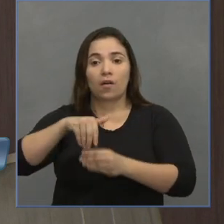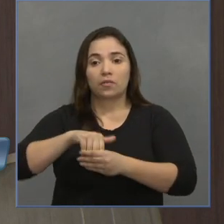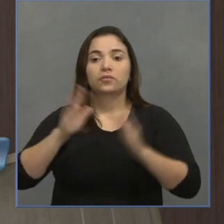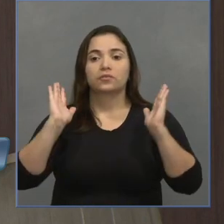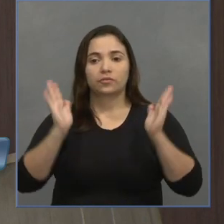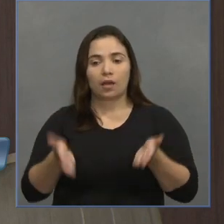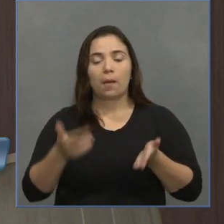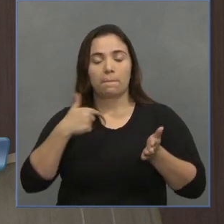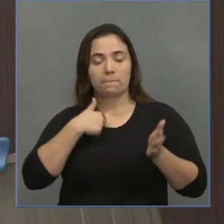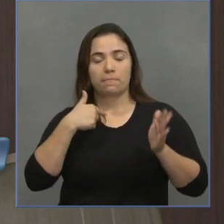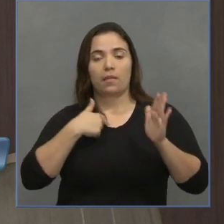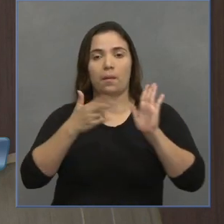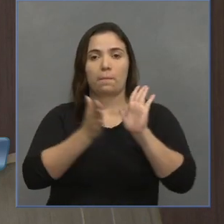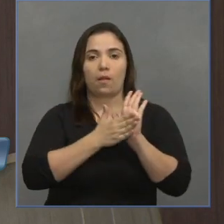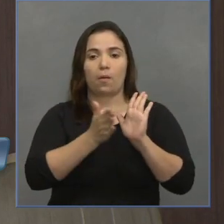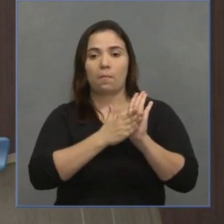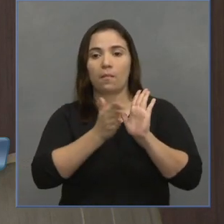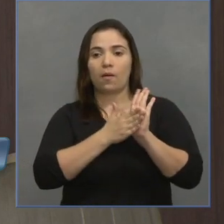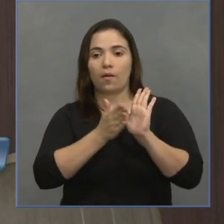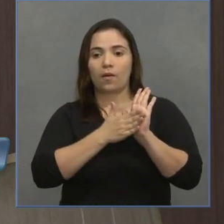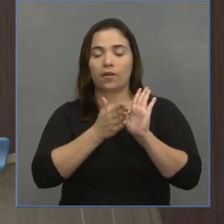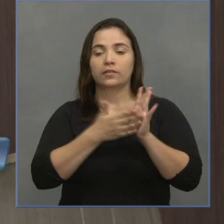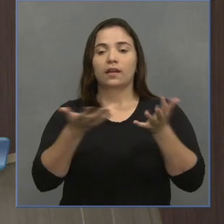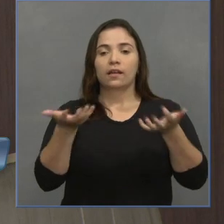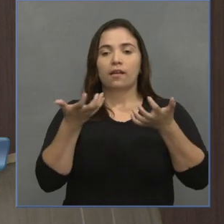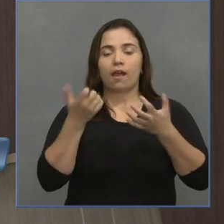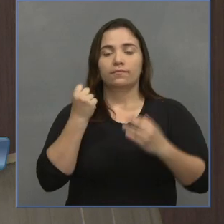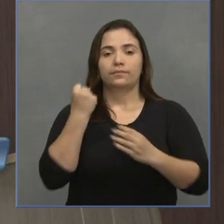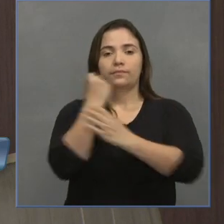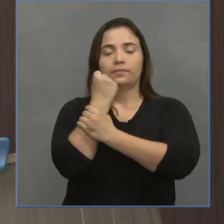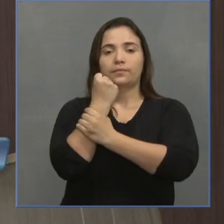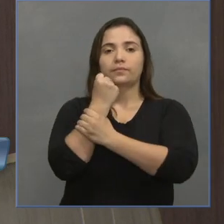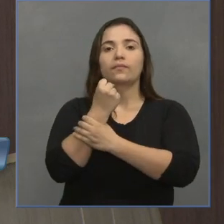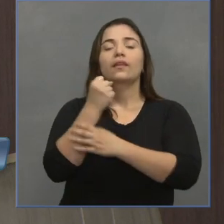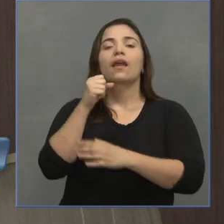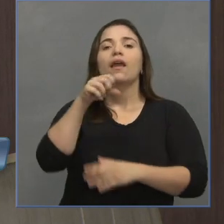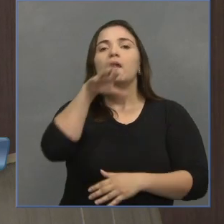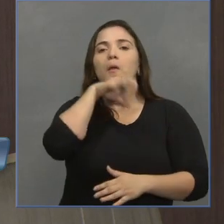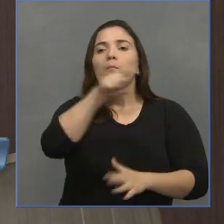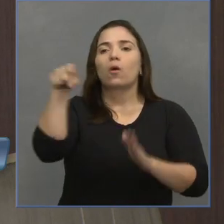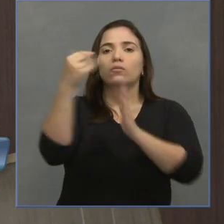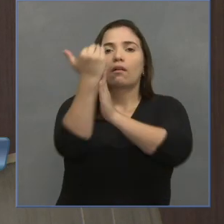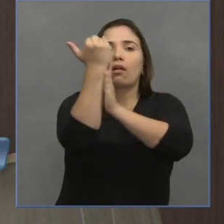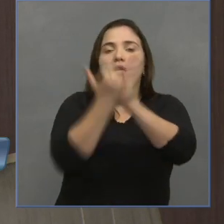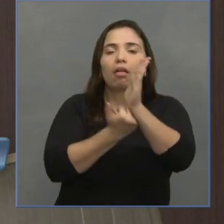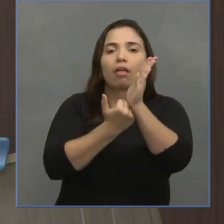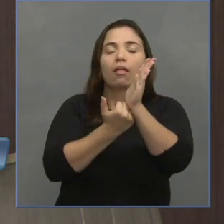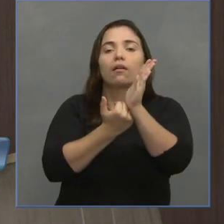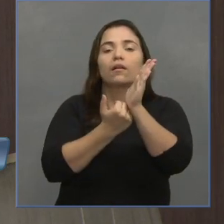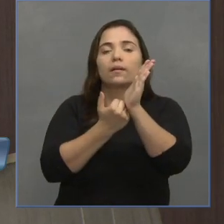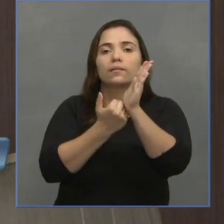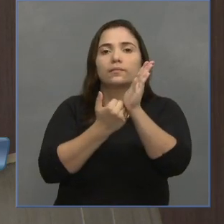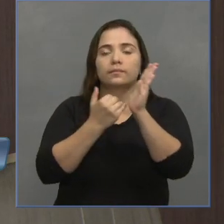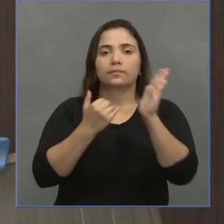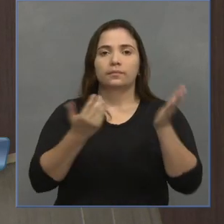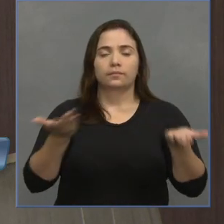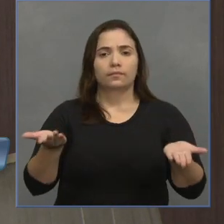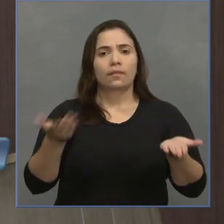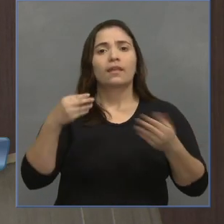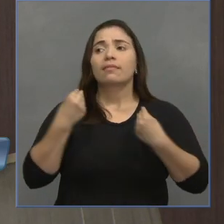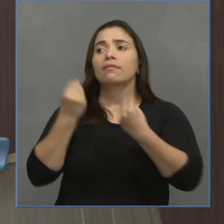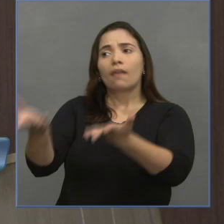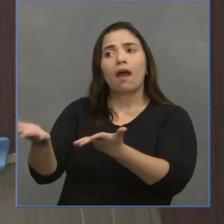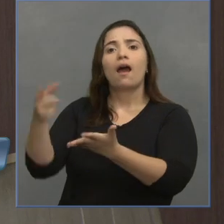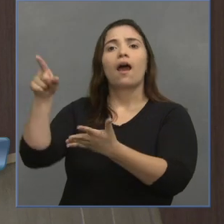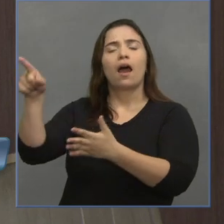propostas minhas para garantirmos isenção. Porque se tem isenção no